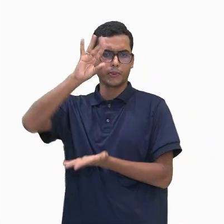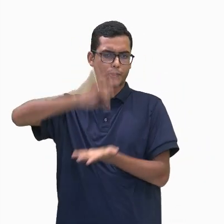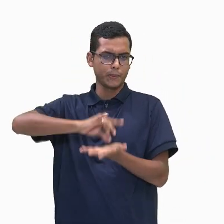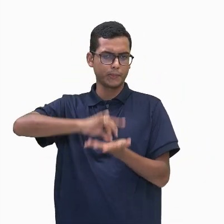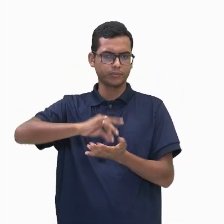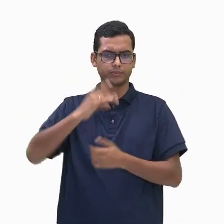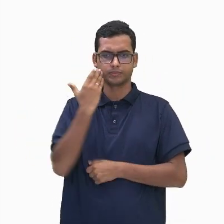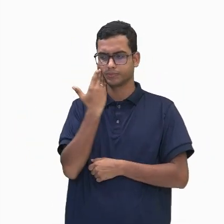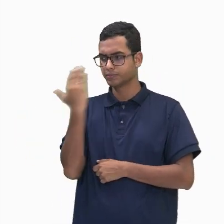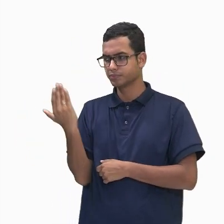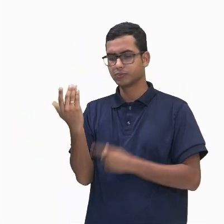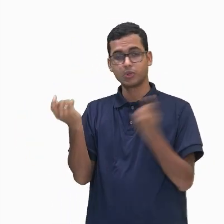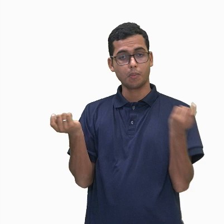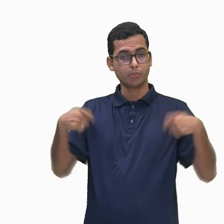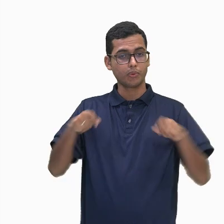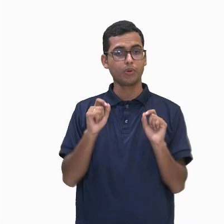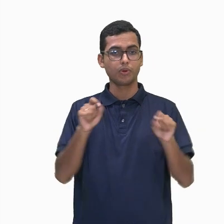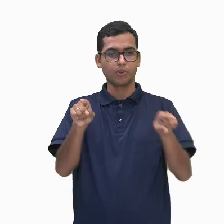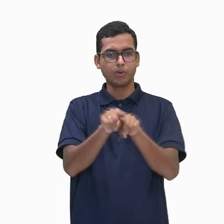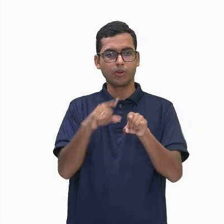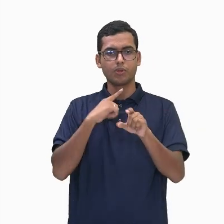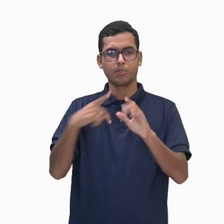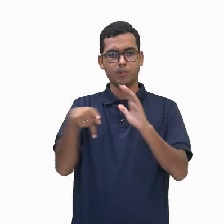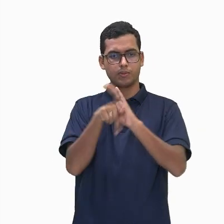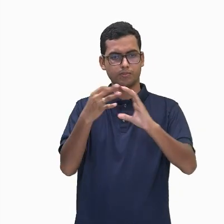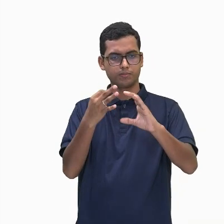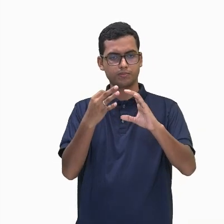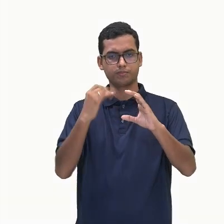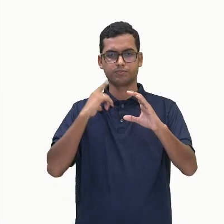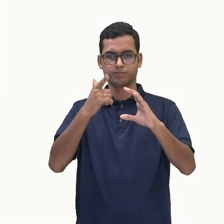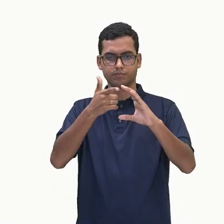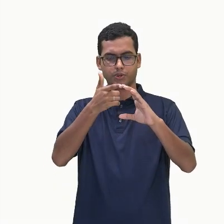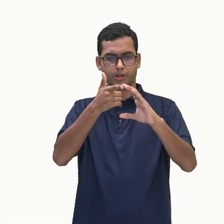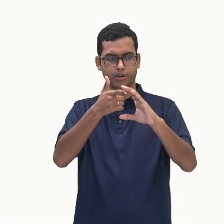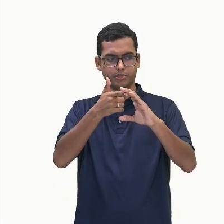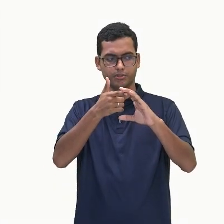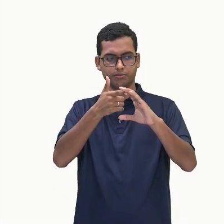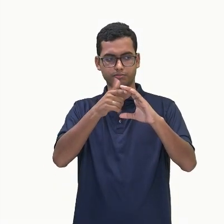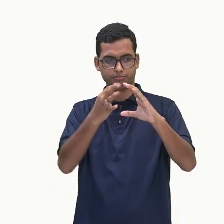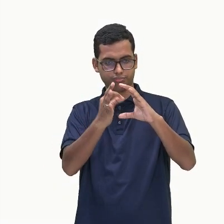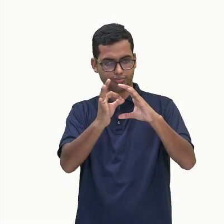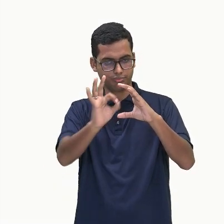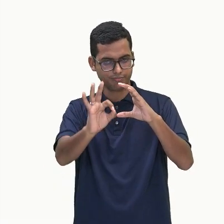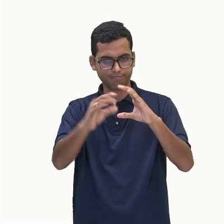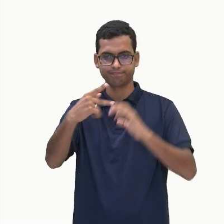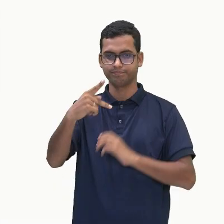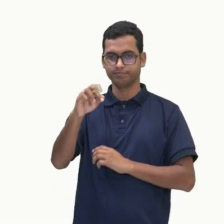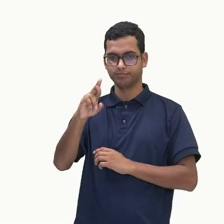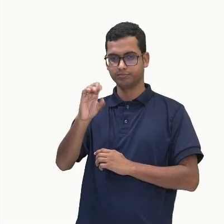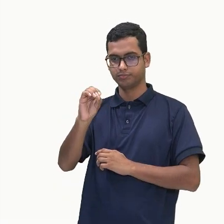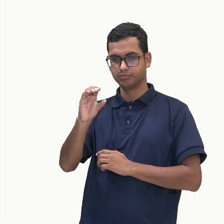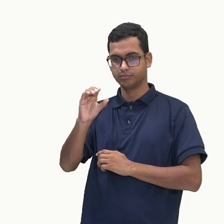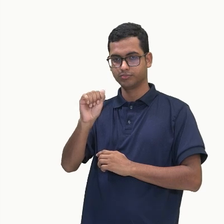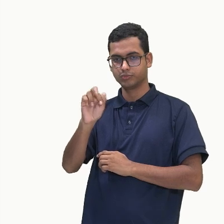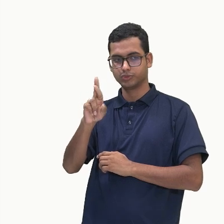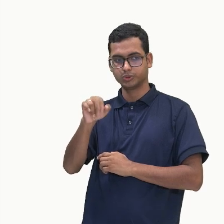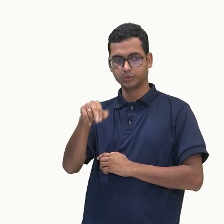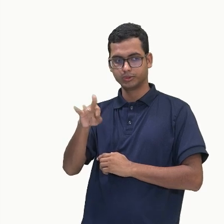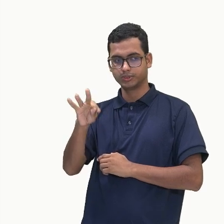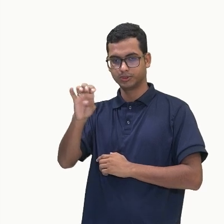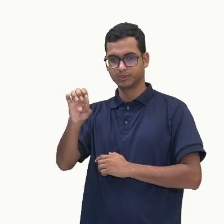organização, que podem ser procariontes, são aqueles organismos muito simples, né? E